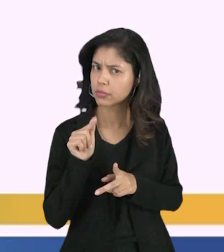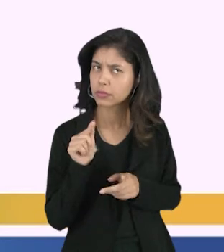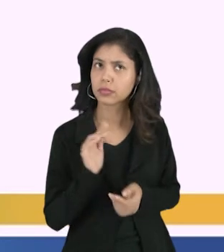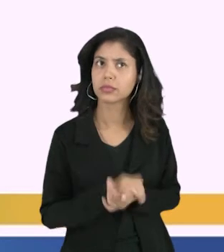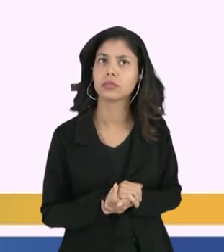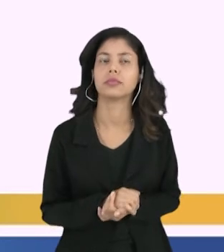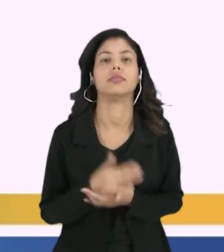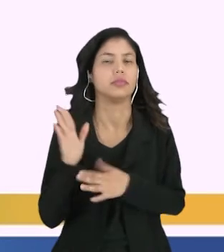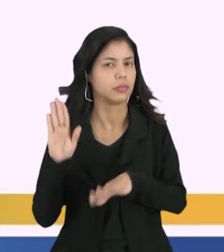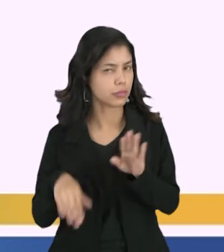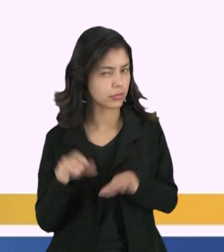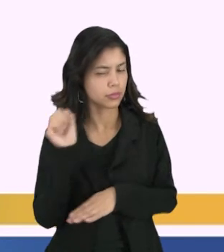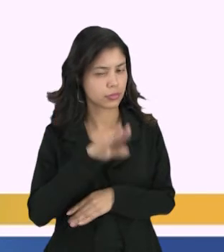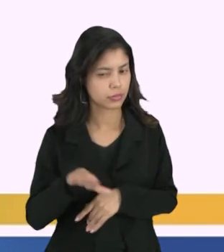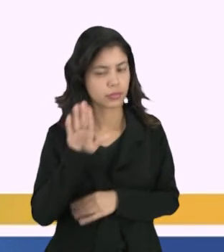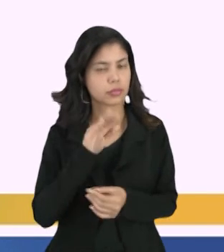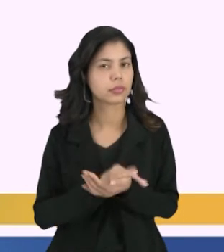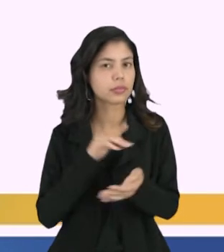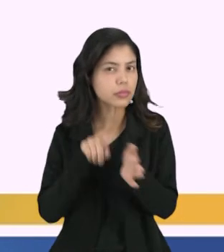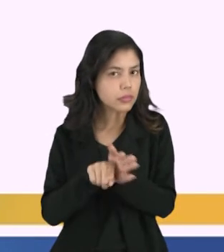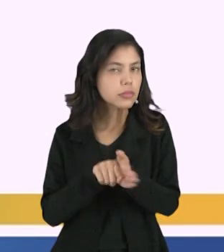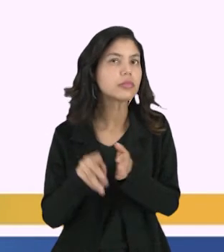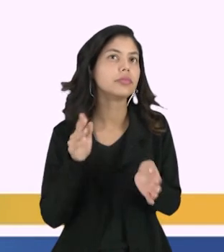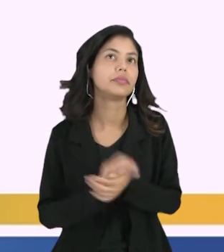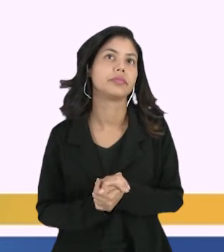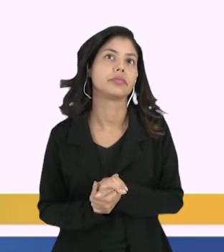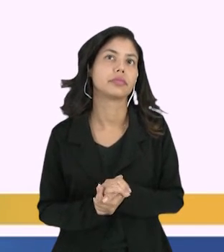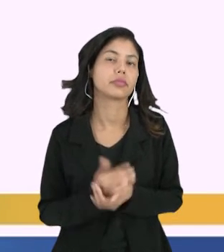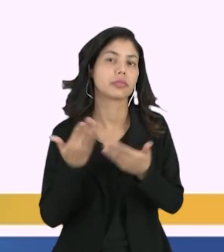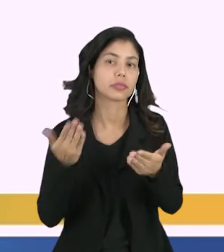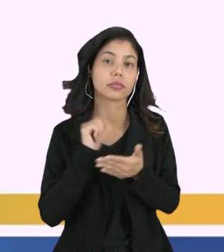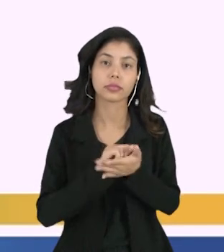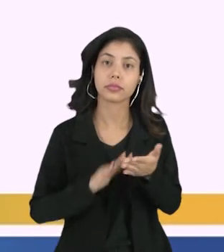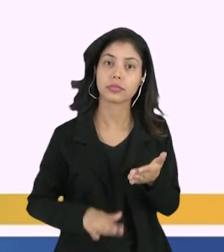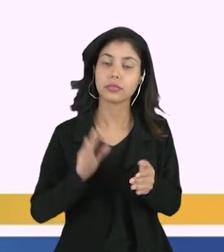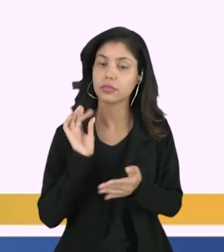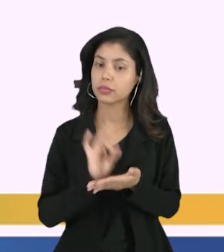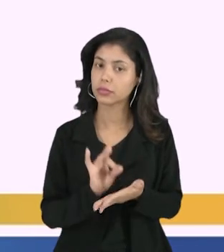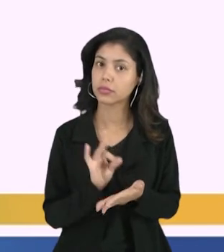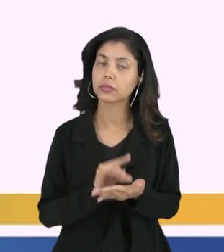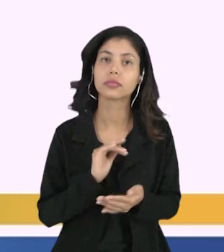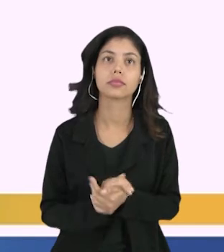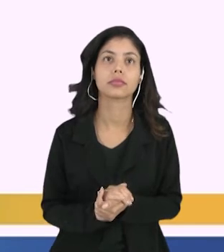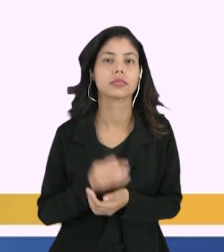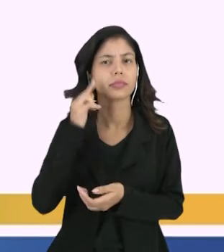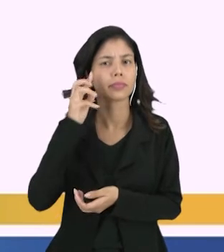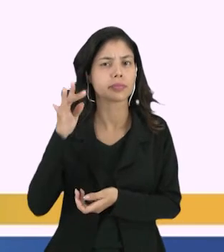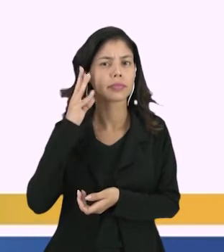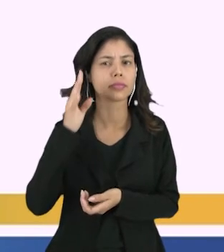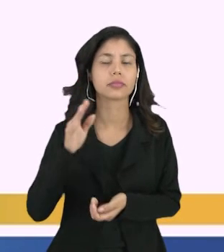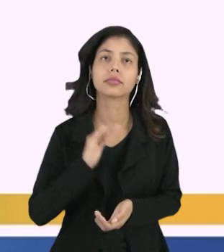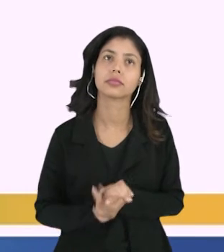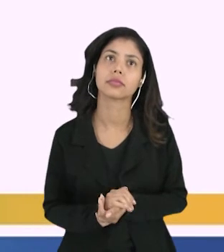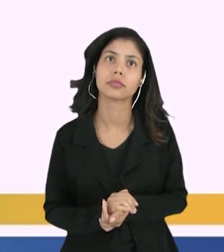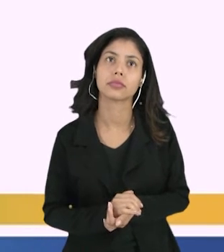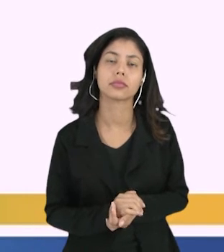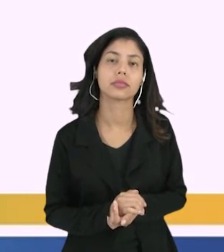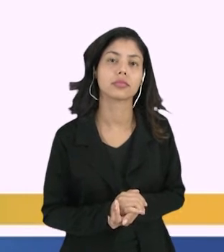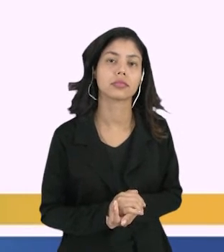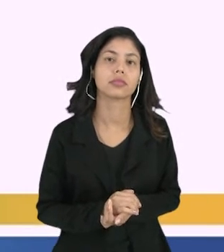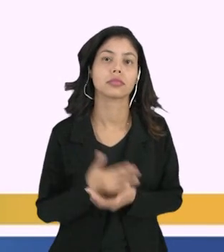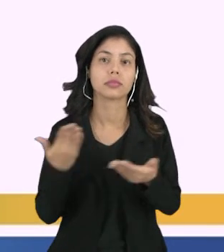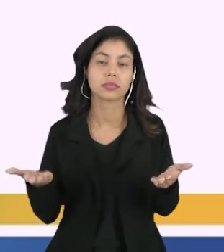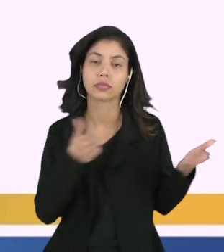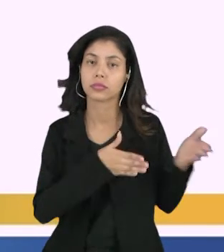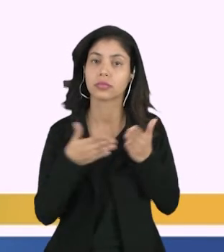né? Geralmente aí nós trazemos as questões. Esse exercitando, na verdade, é para uma reflexão, né? Para uma reflexão,